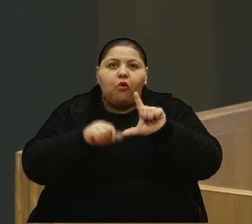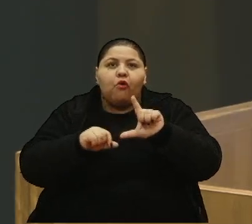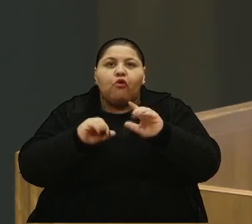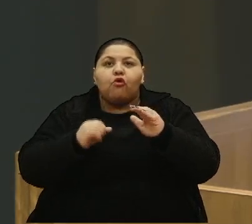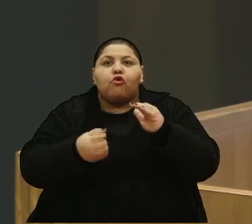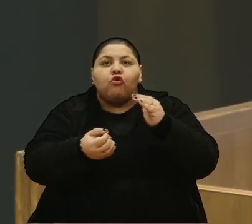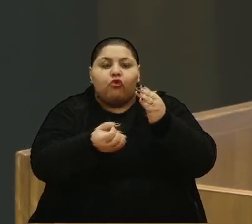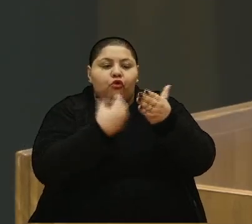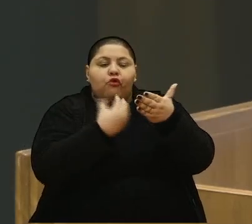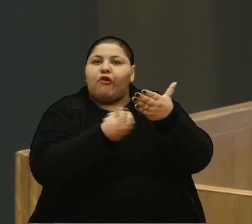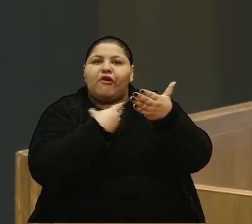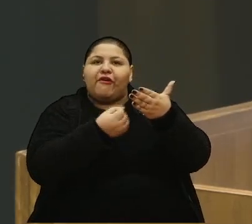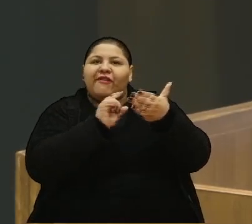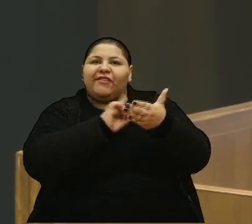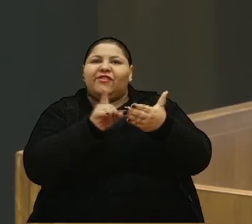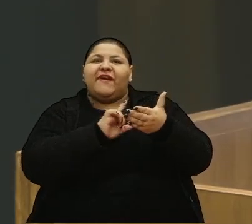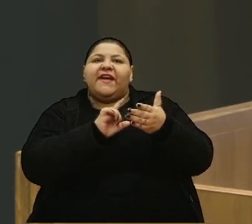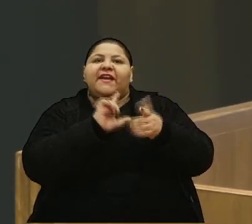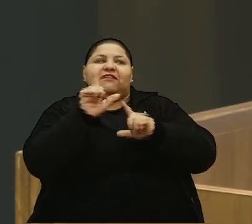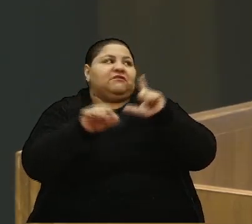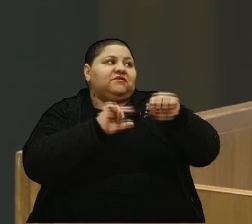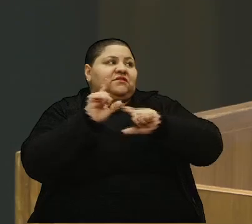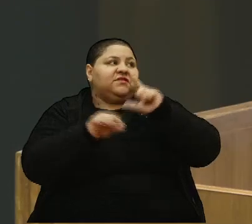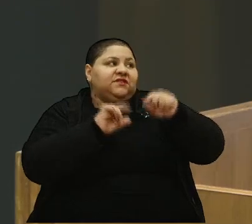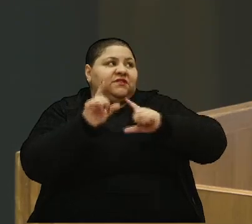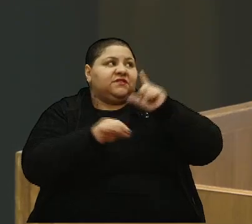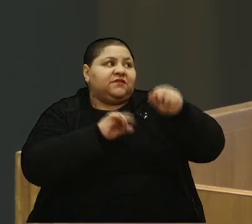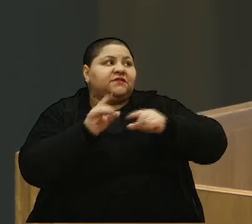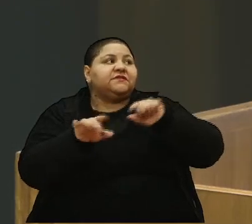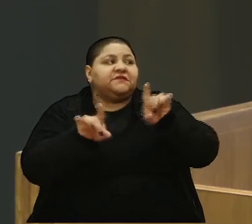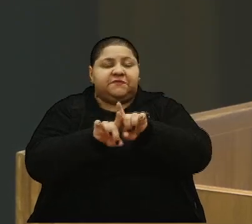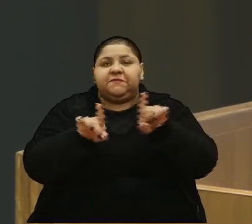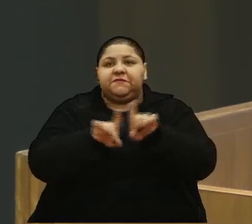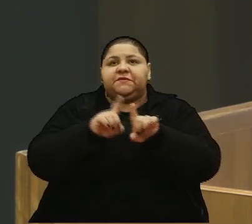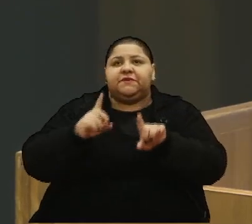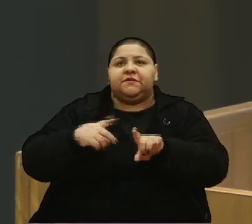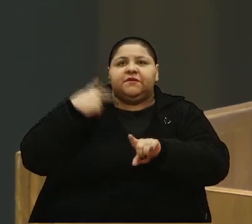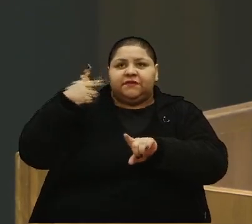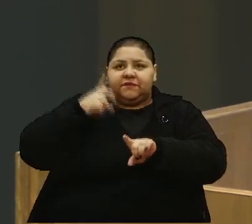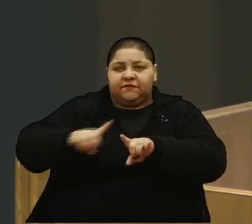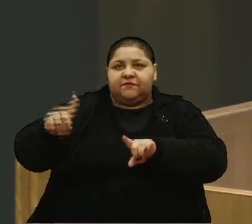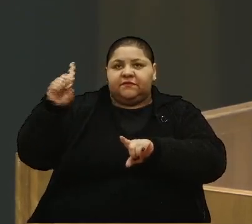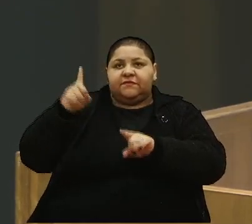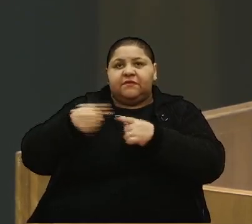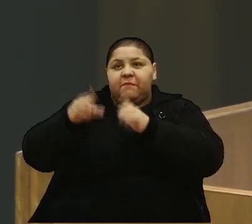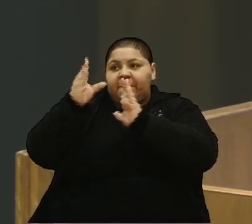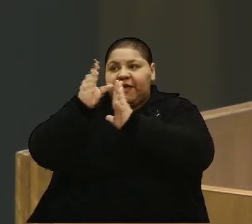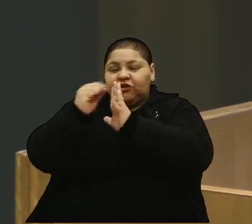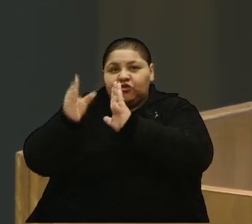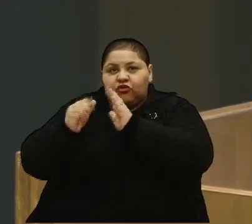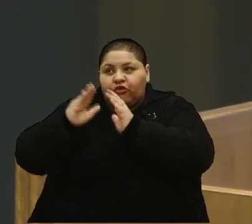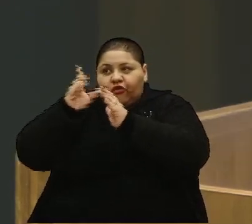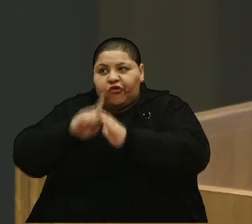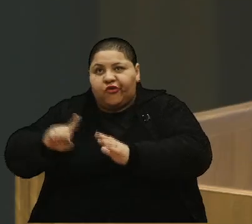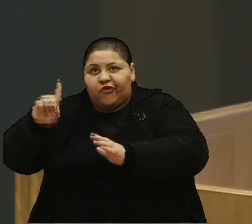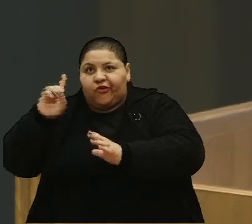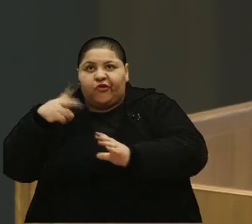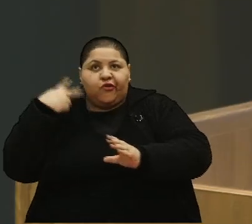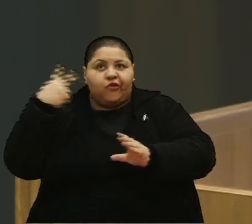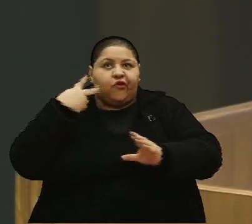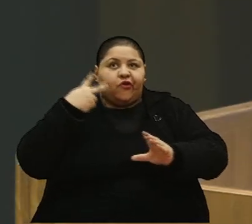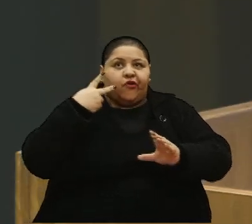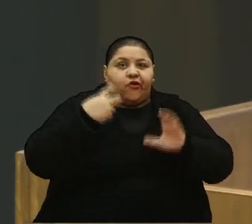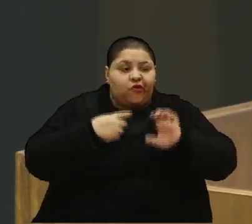vocês? Não vão ser aleatórios. Os vereadores de direita provavelmente vão receber mais conteúdo da direita. Os vereadores da esquerda,